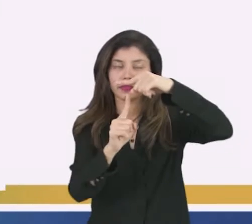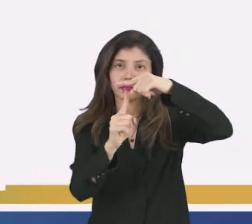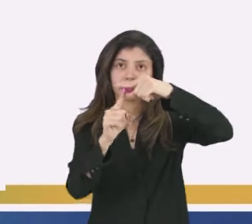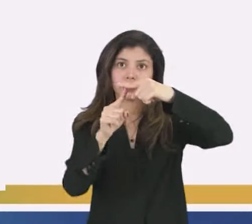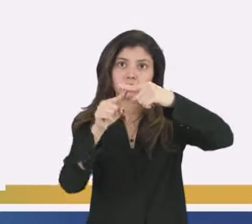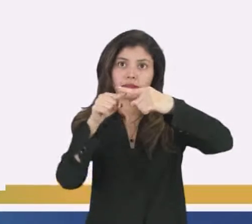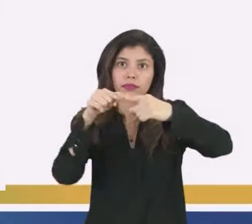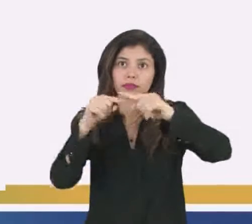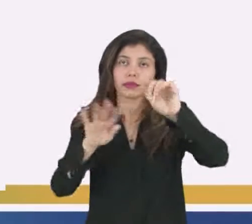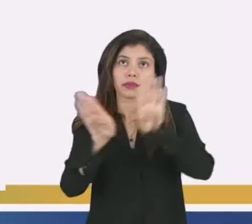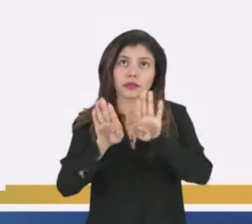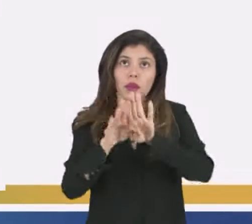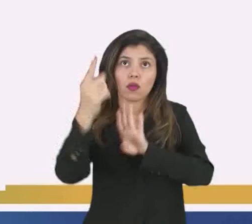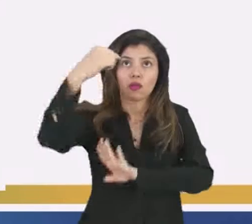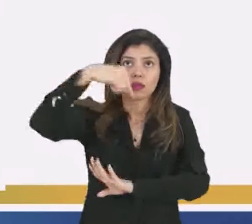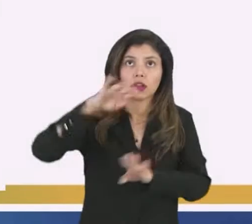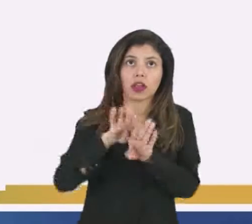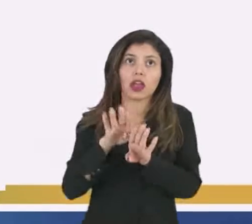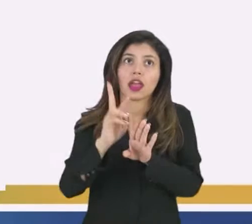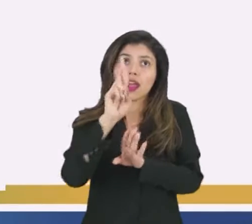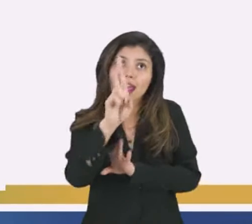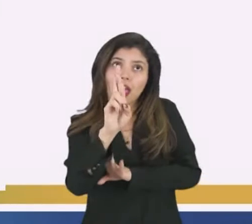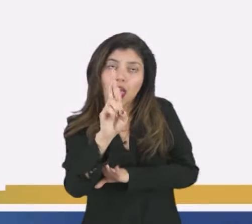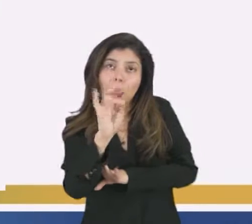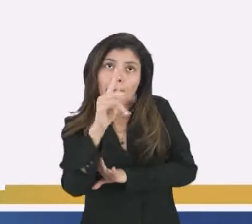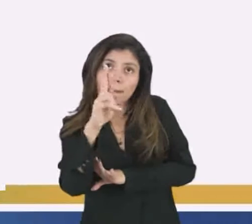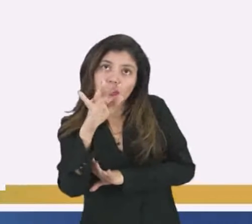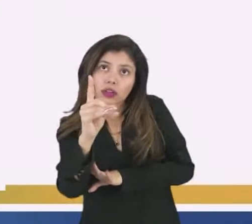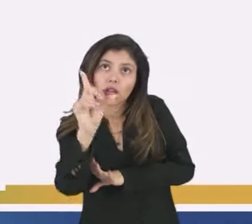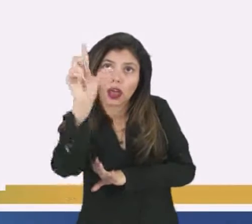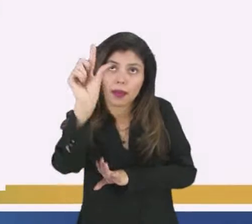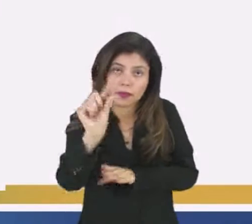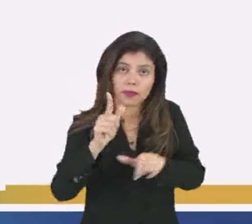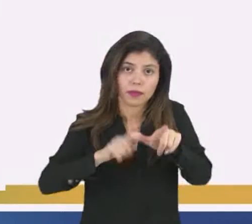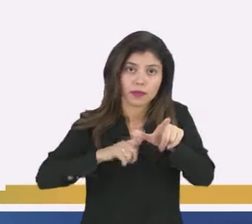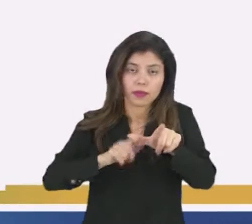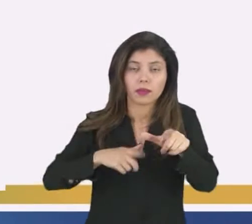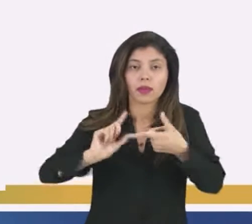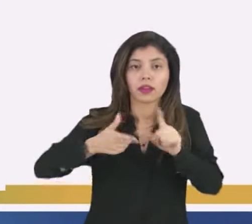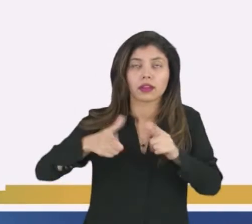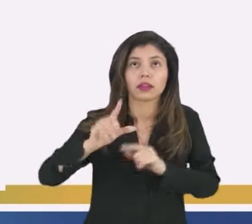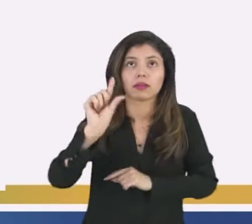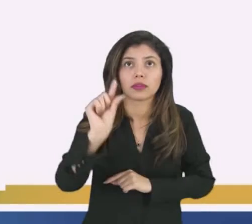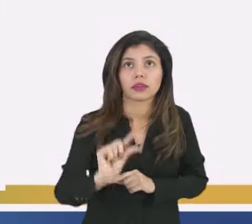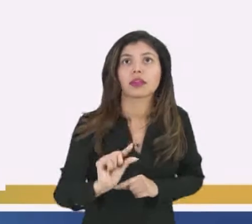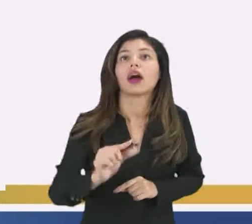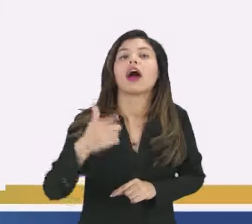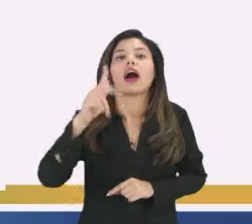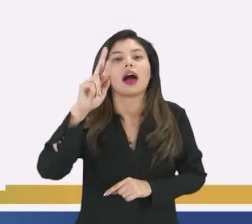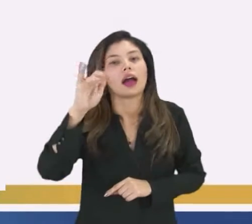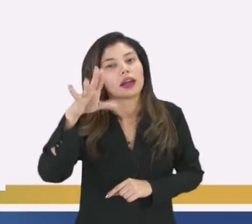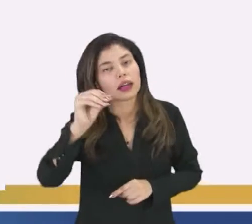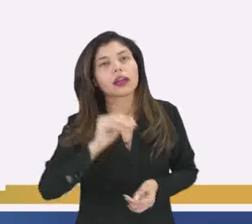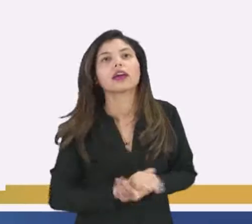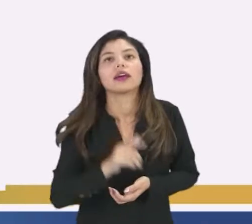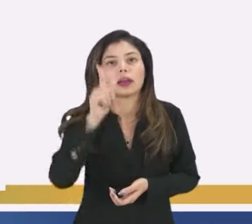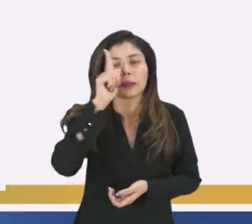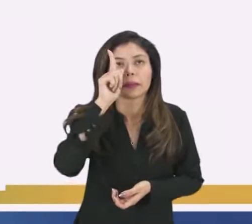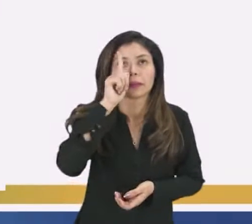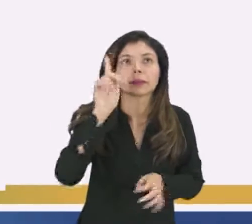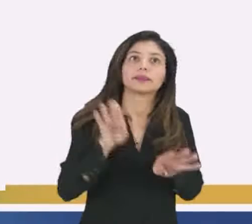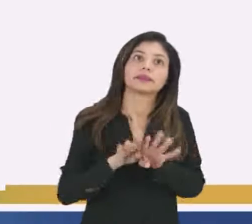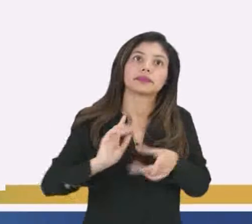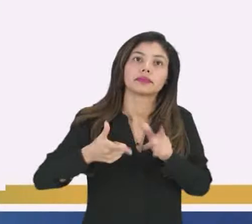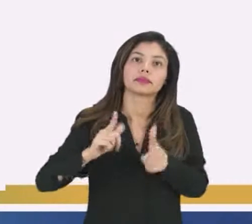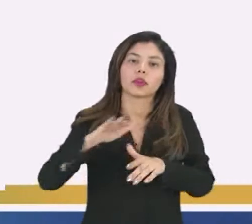R perpendicular ao plano. A letra minúscula caracteriza a reta e a letra grega caracteriza o plano, tá?